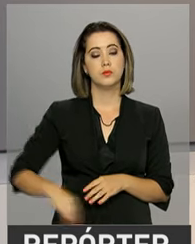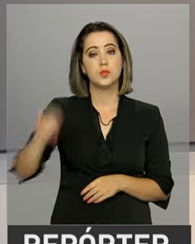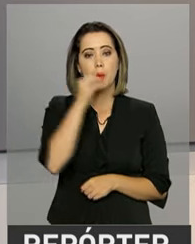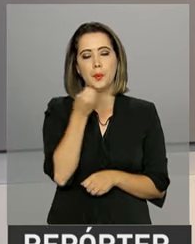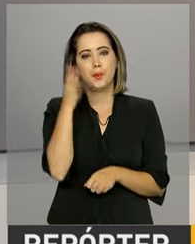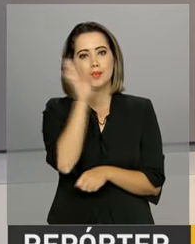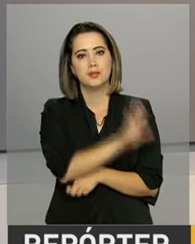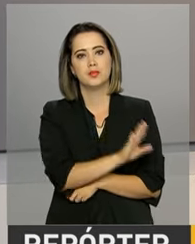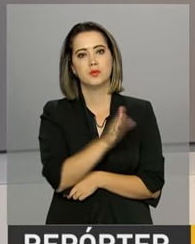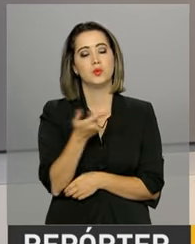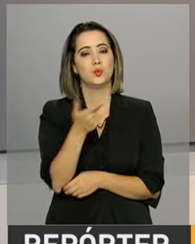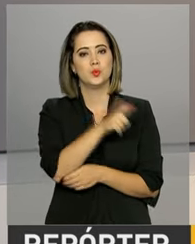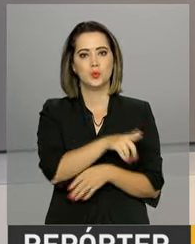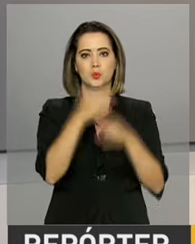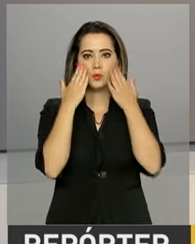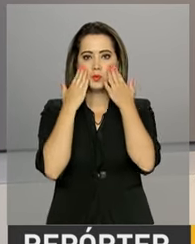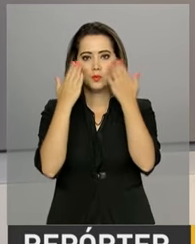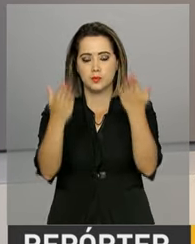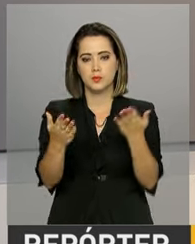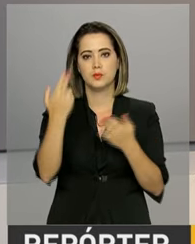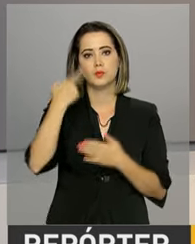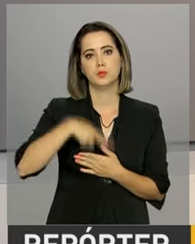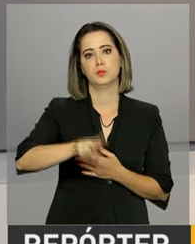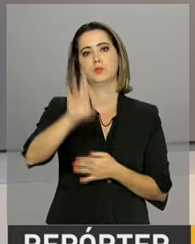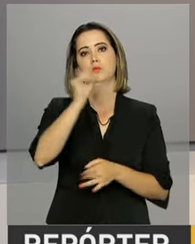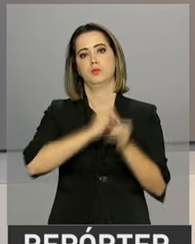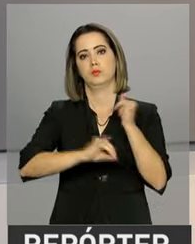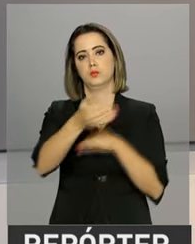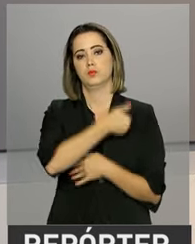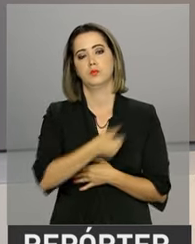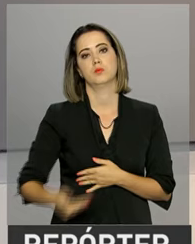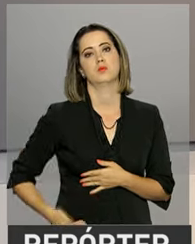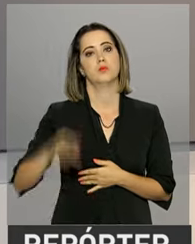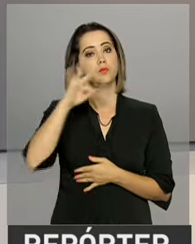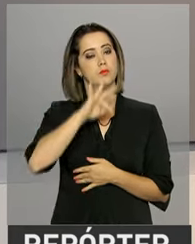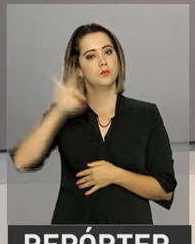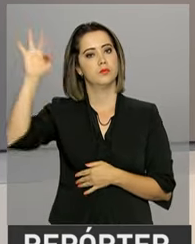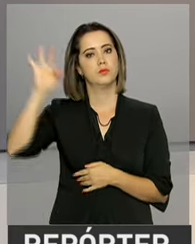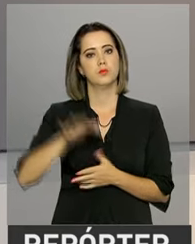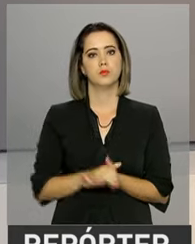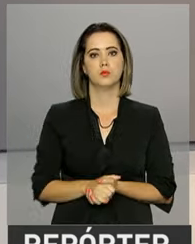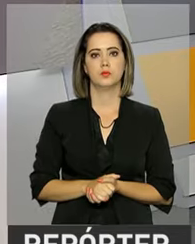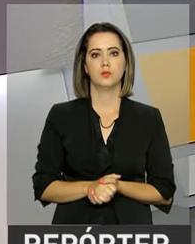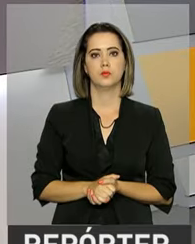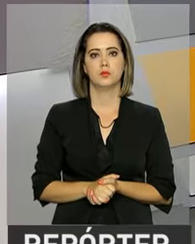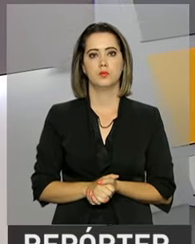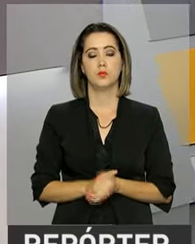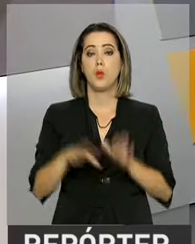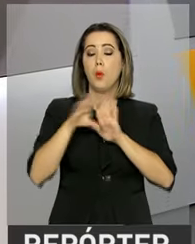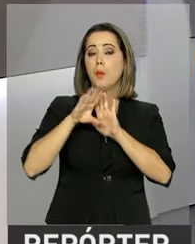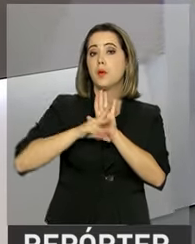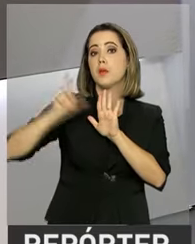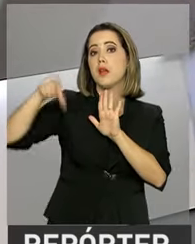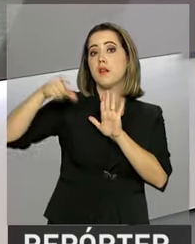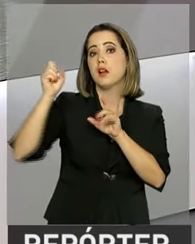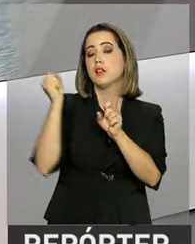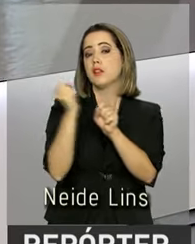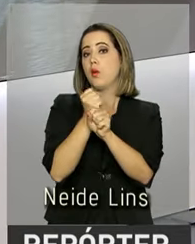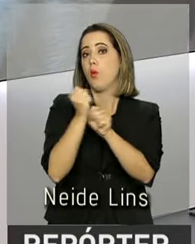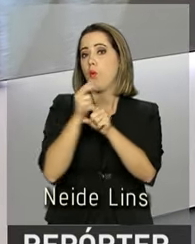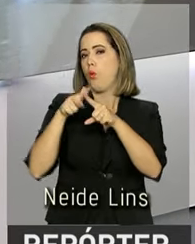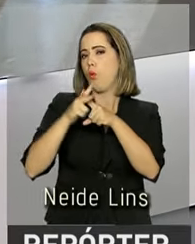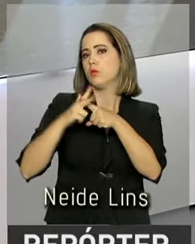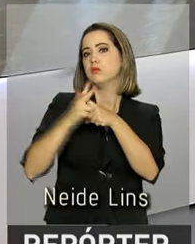Olá boa tarde no ar mais uma edição do repórter NBR com as notícias do governo federal o programa cartão